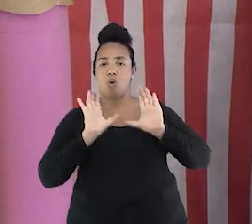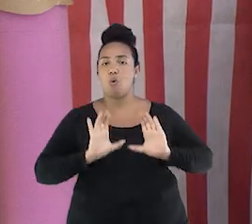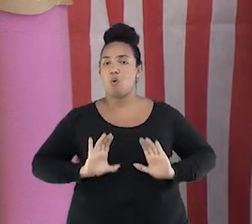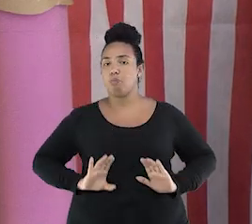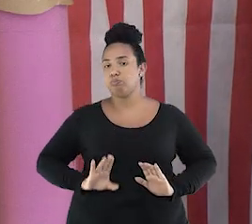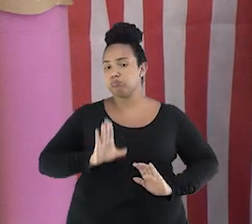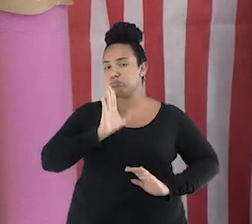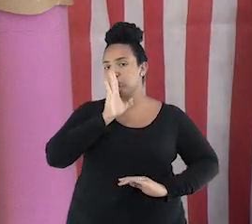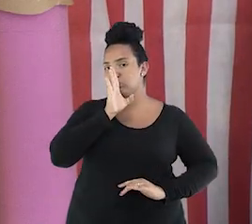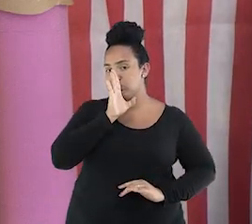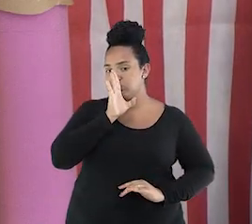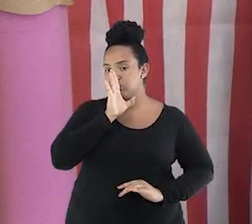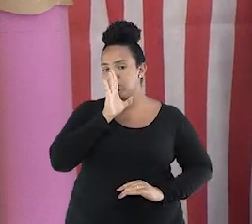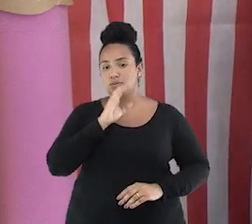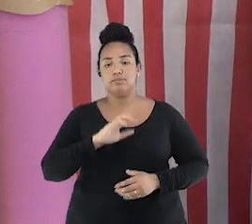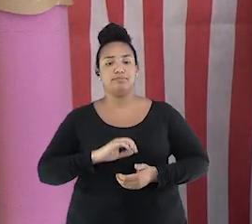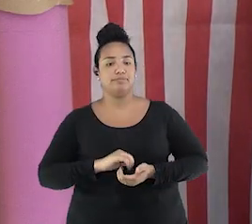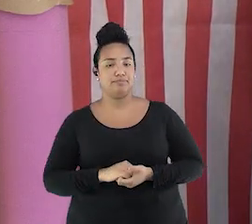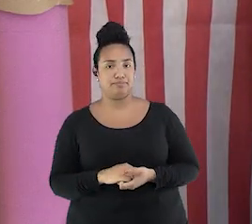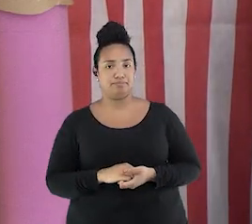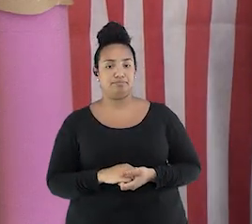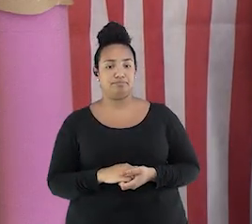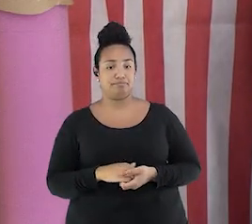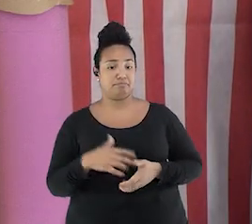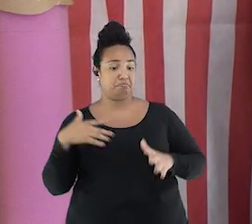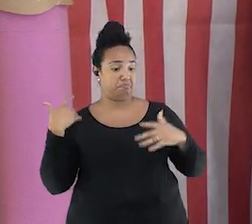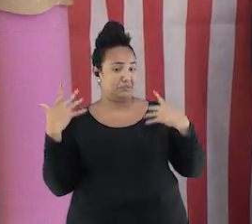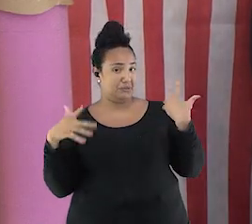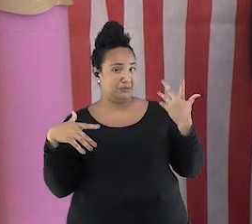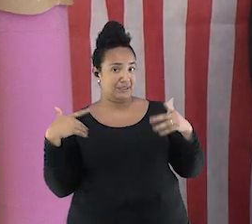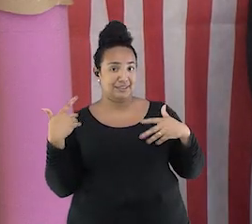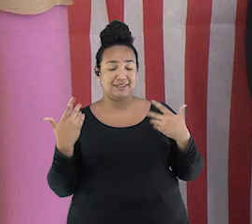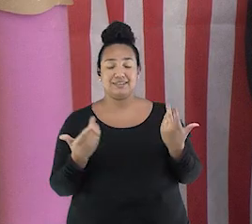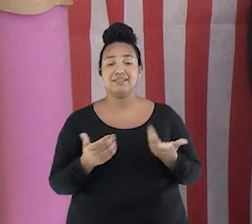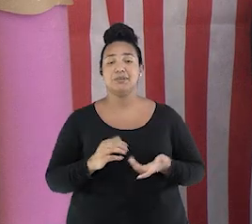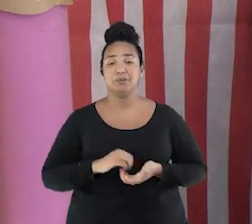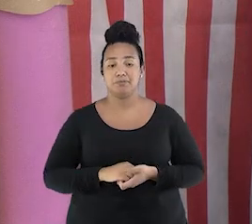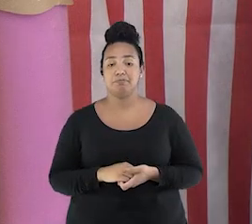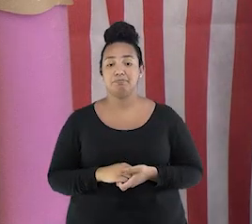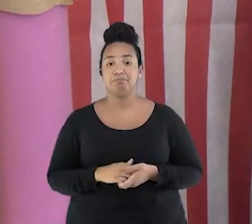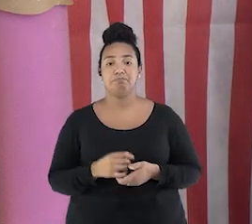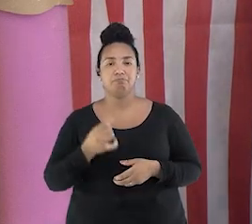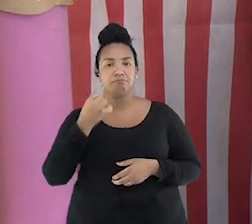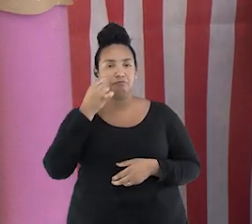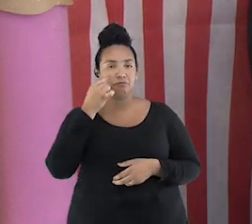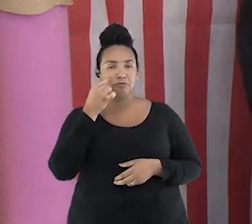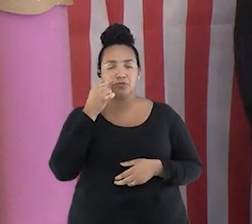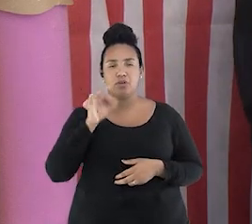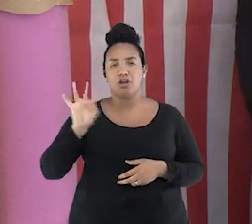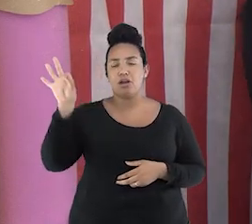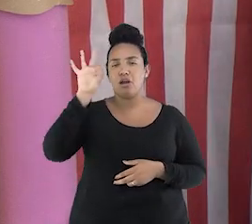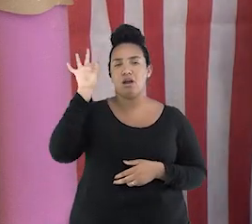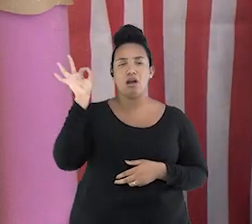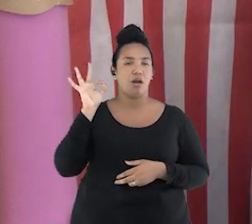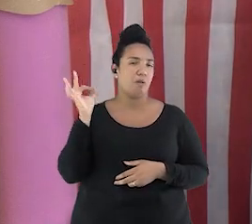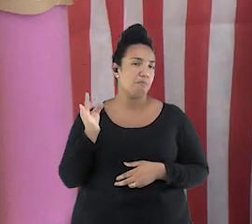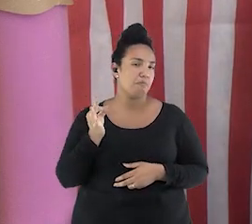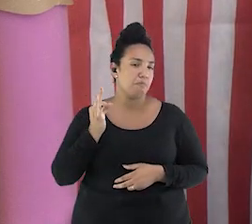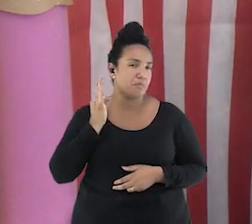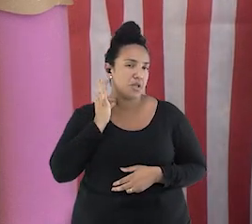quietinhas, como meninas de orfanato, a passeio no domingo. Viu abelhas, besouros,